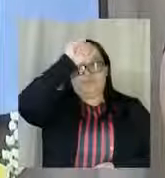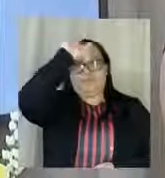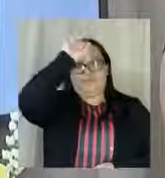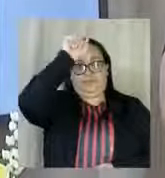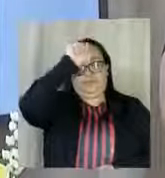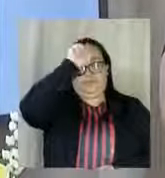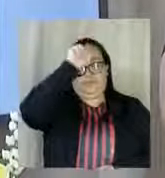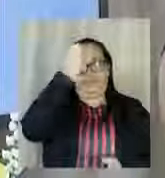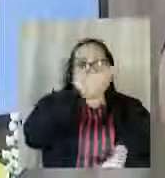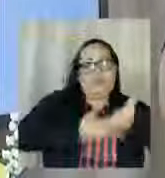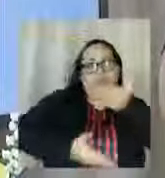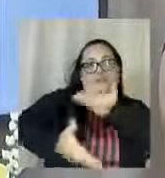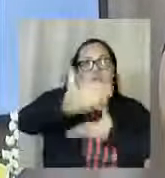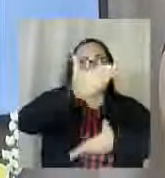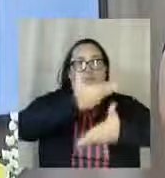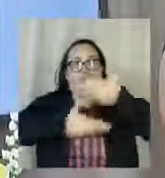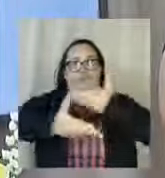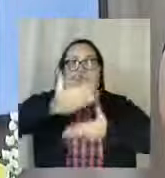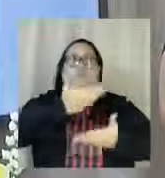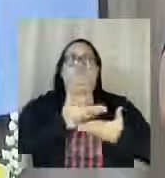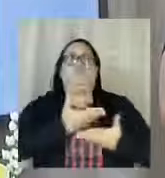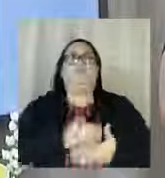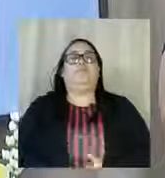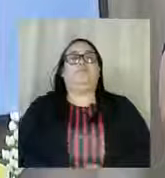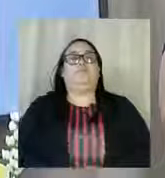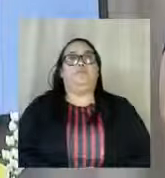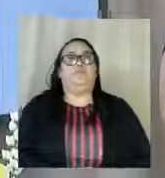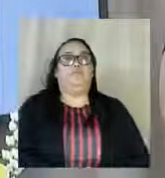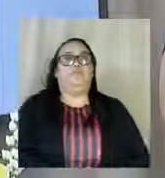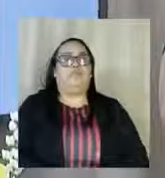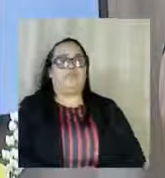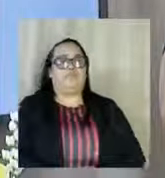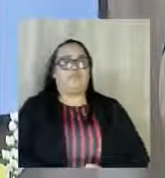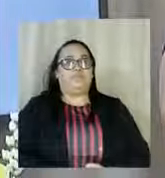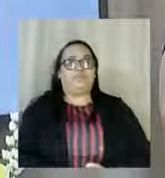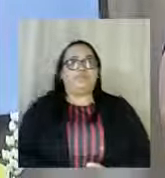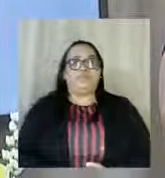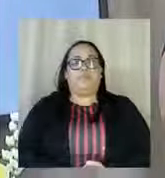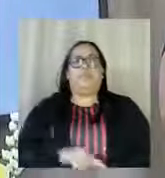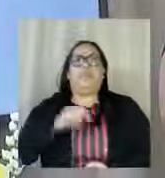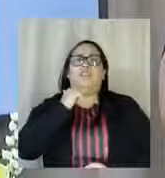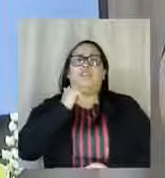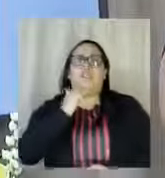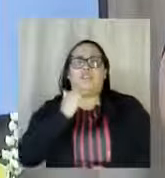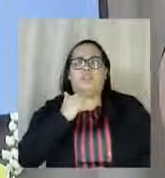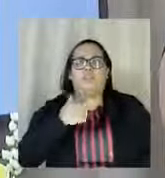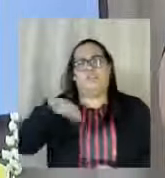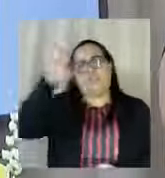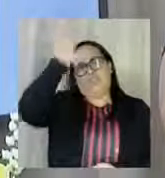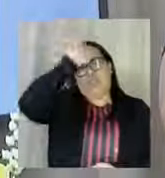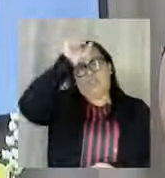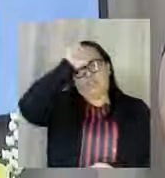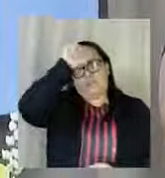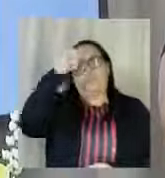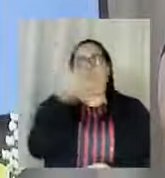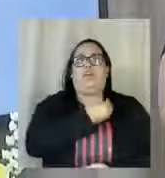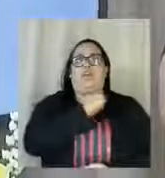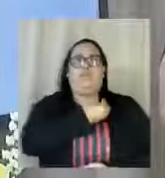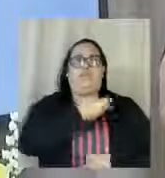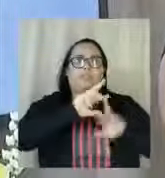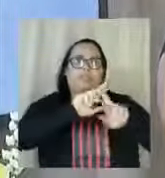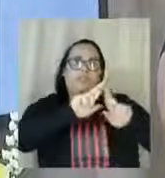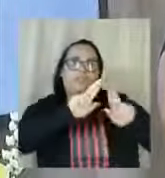essa troca. Sem dúvida alguma, quando a gente aprende a conviver com as diferenças, quando a gente aprende